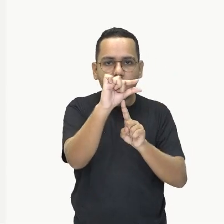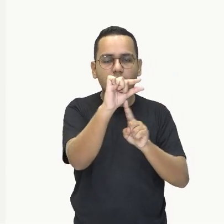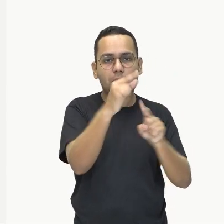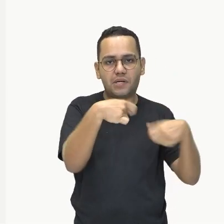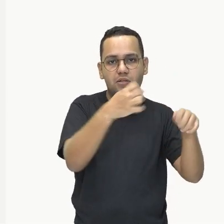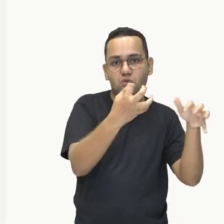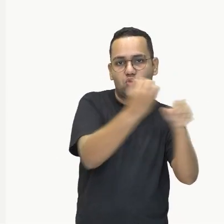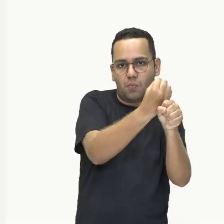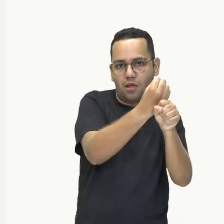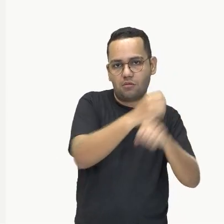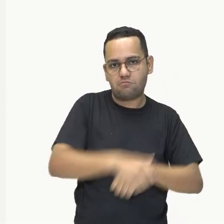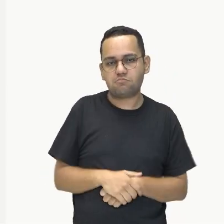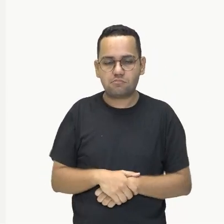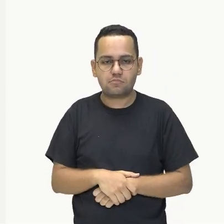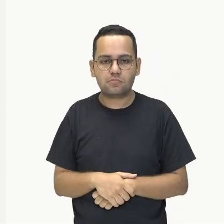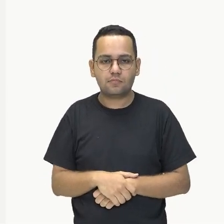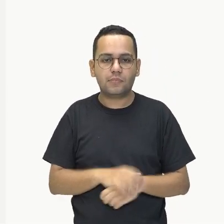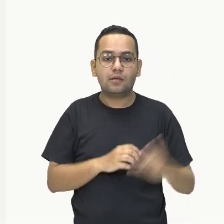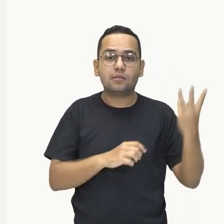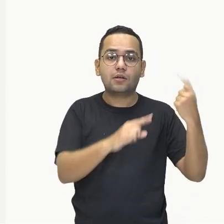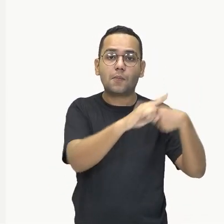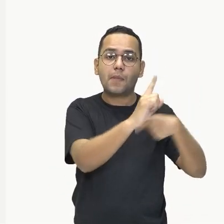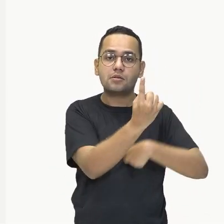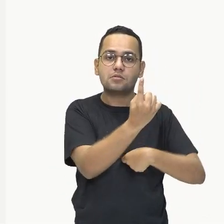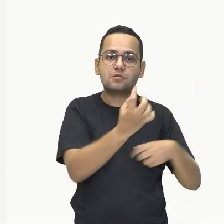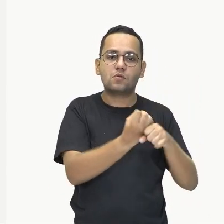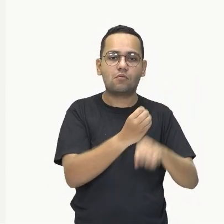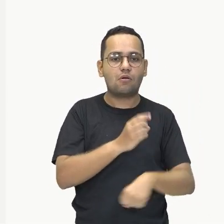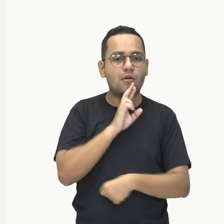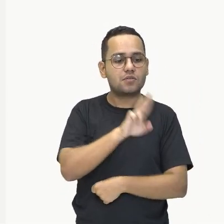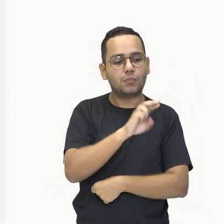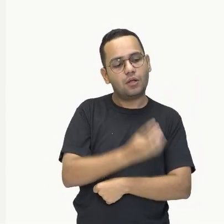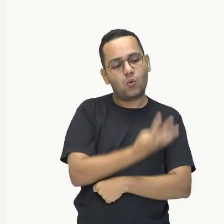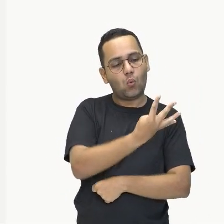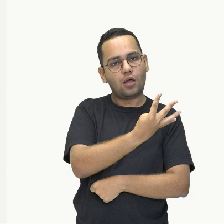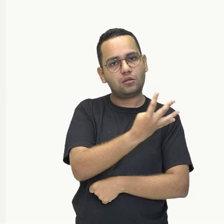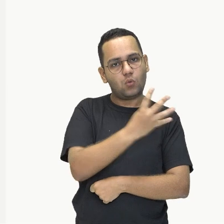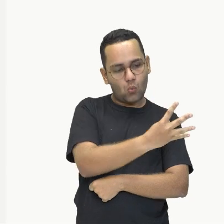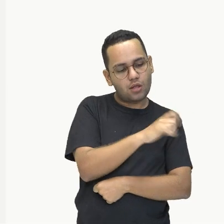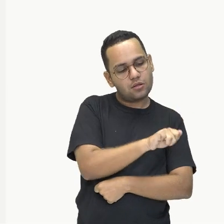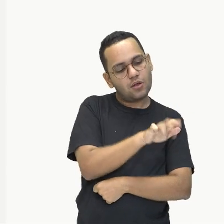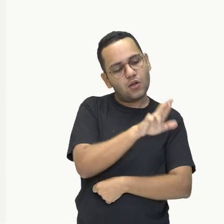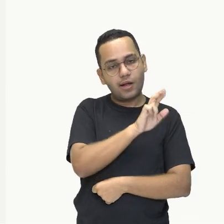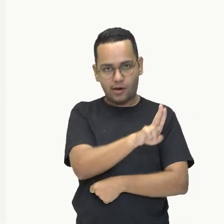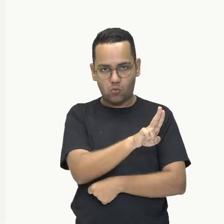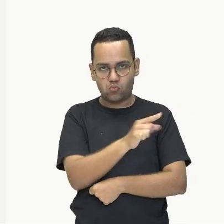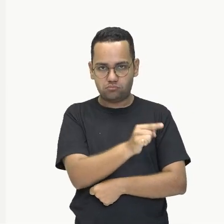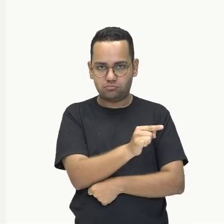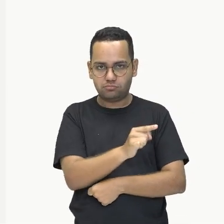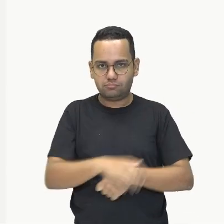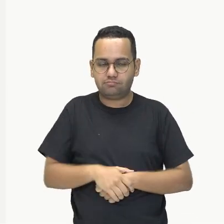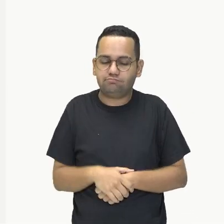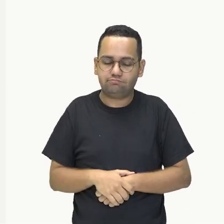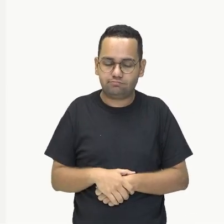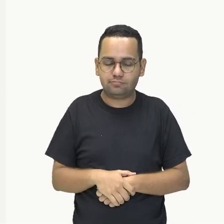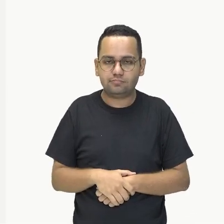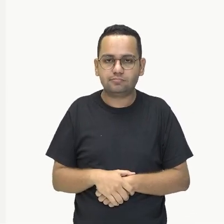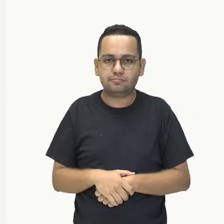literal. Então, 3 mais 1, 4. Então, significa que este monômio ele é do quarto